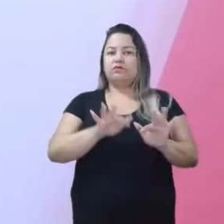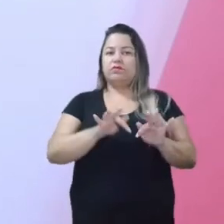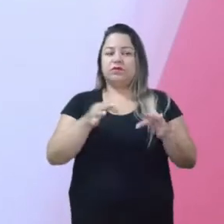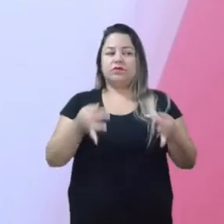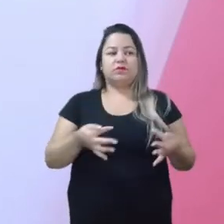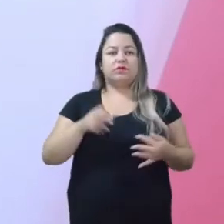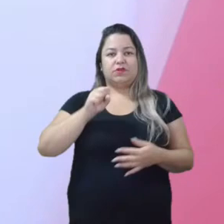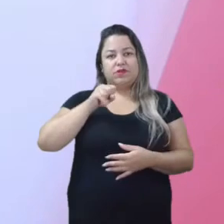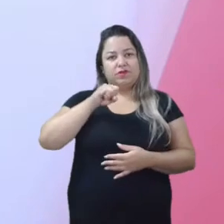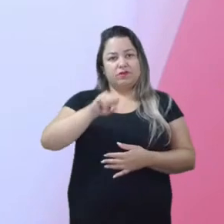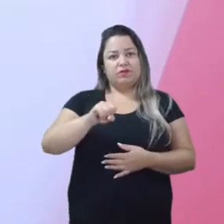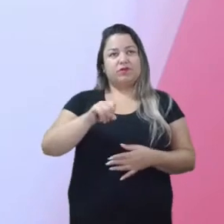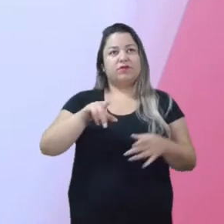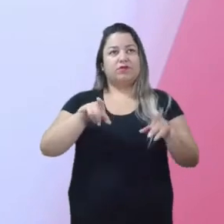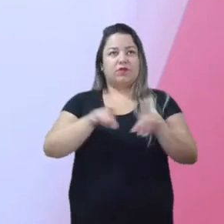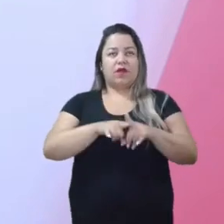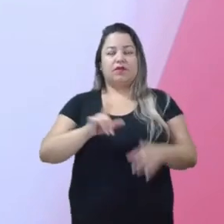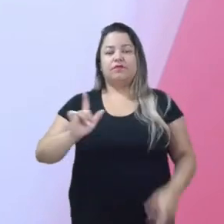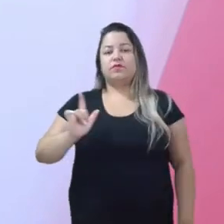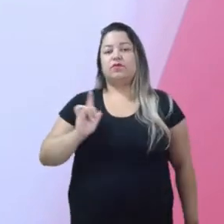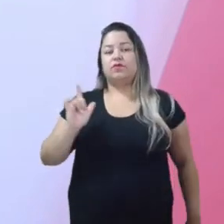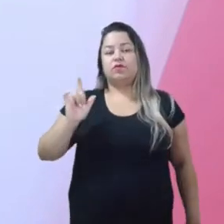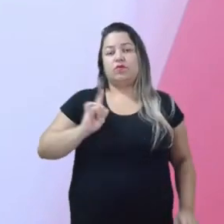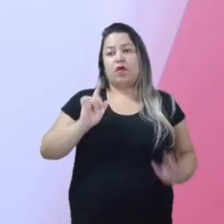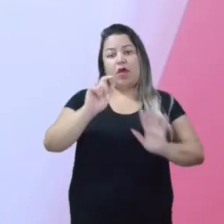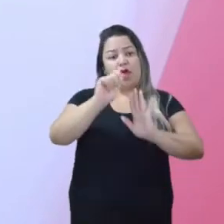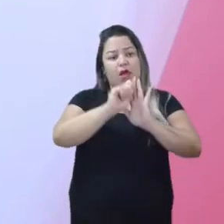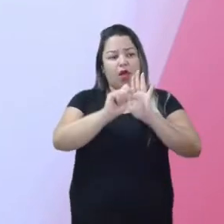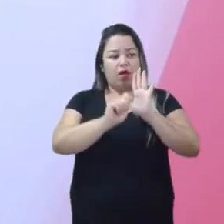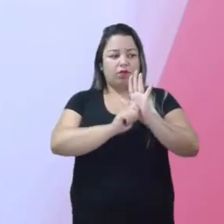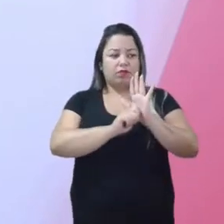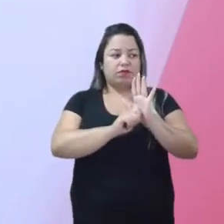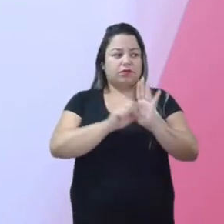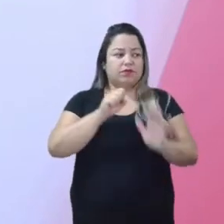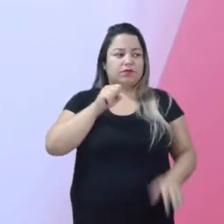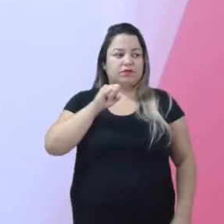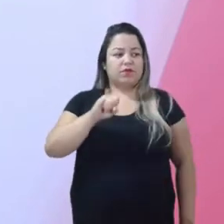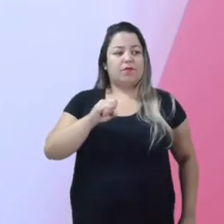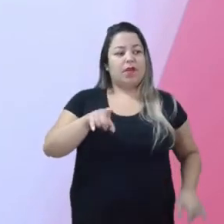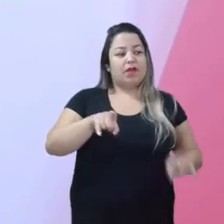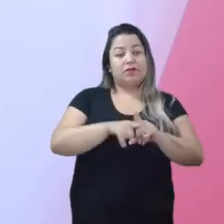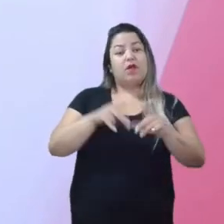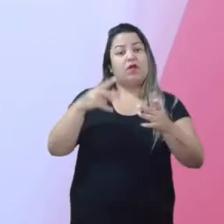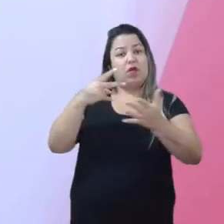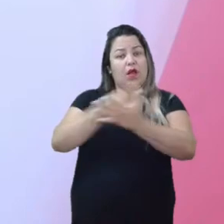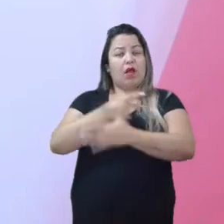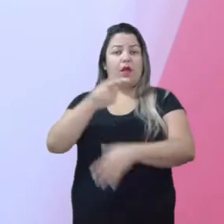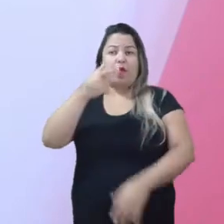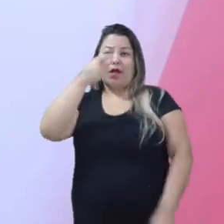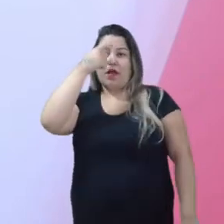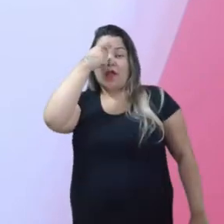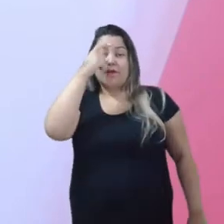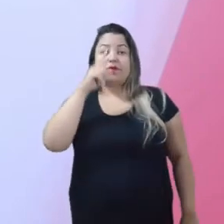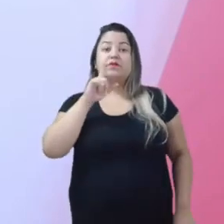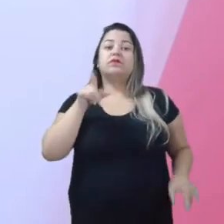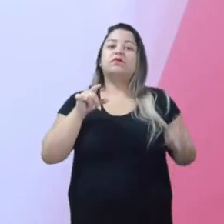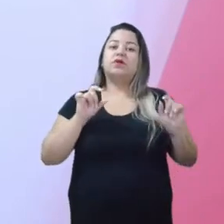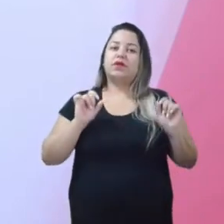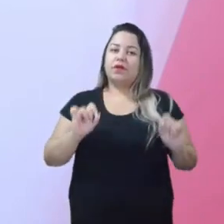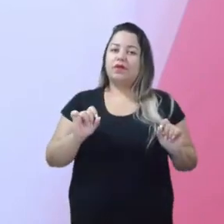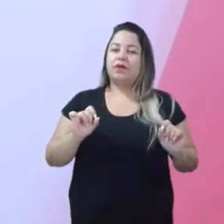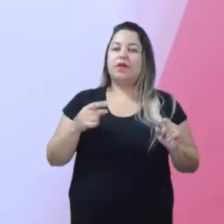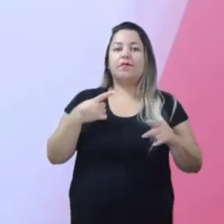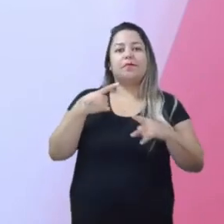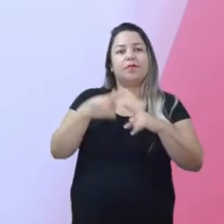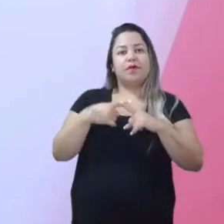essa questão dos algoritmos. Eu não sei se isso também é algo que passa na sua cabeça, mas realmente a impressão que dá é essa. Porque para